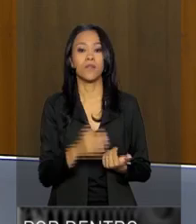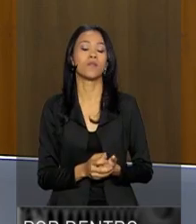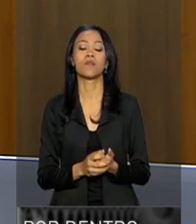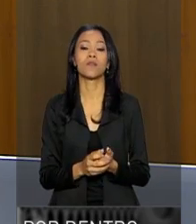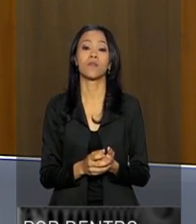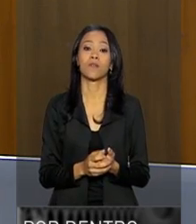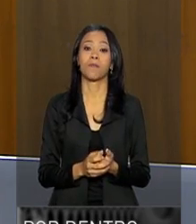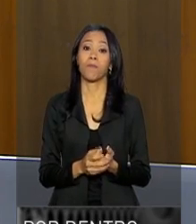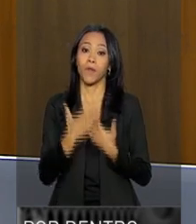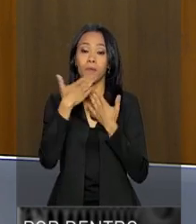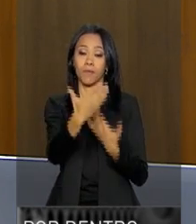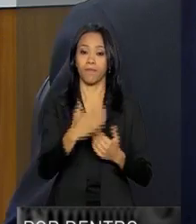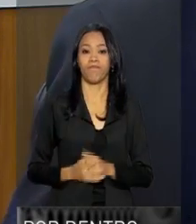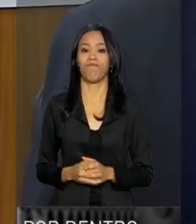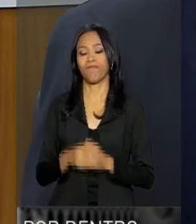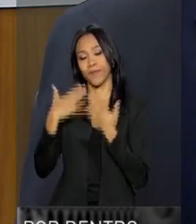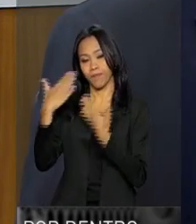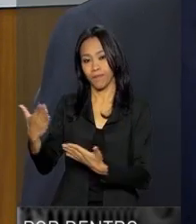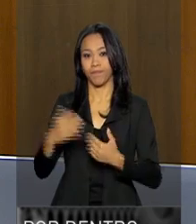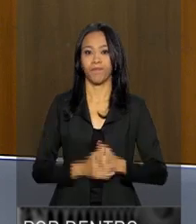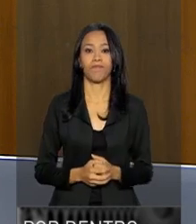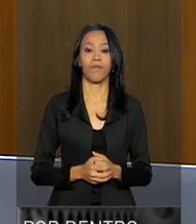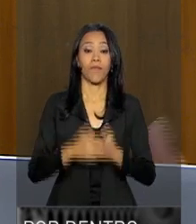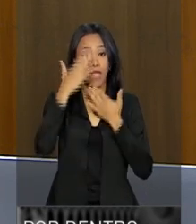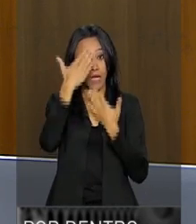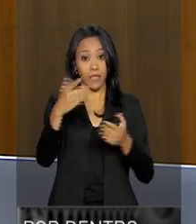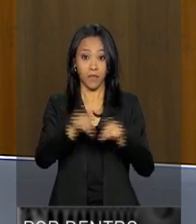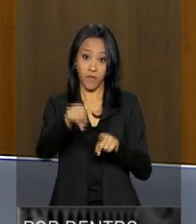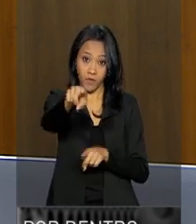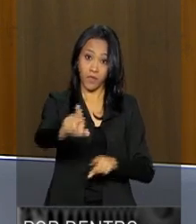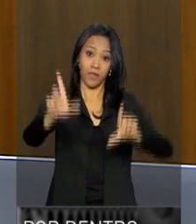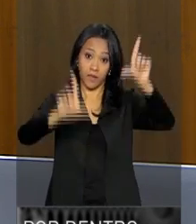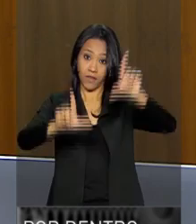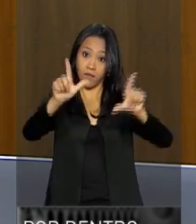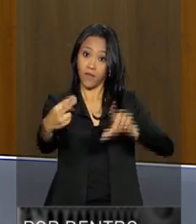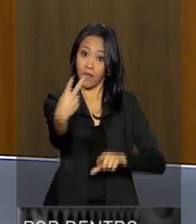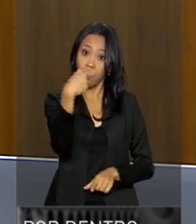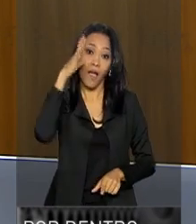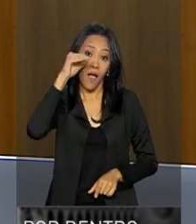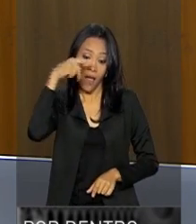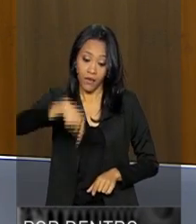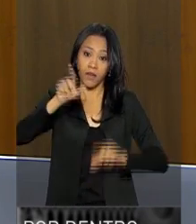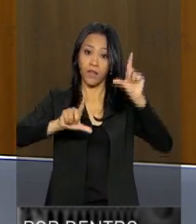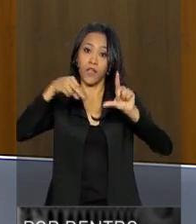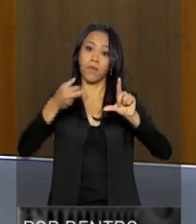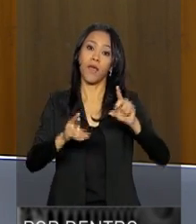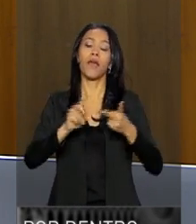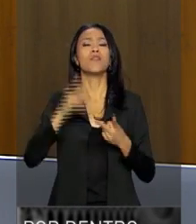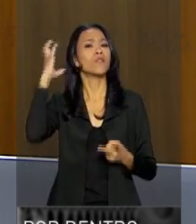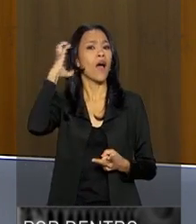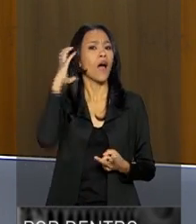gestão de oliveira muito obrigada obrigada por isso agradeço também a você que nos acompanhou pela tv nbr pela rede nacional de